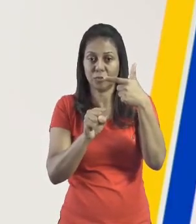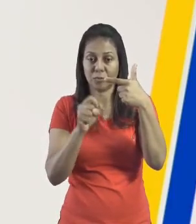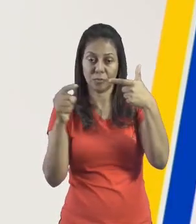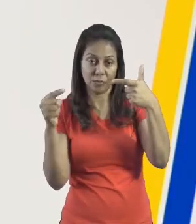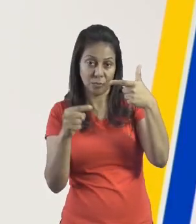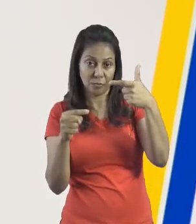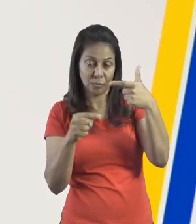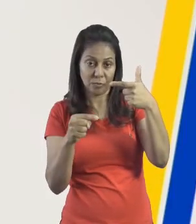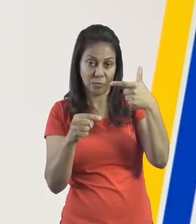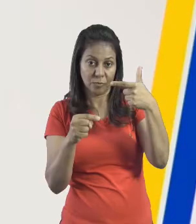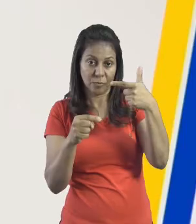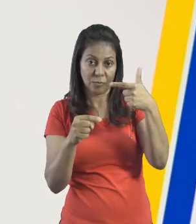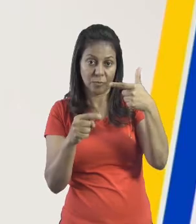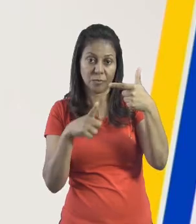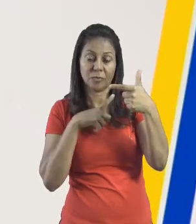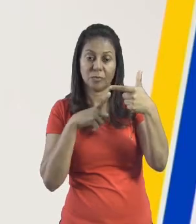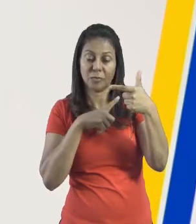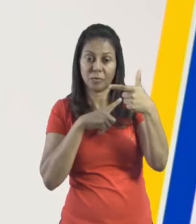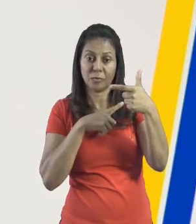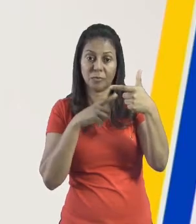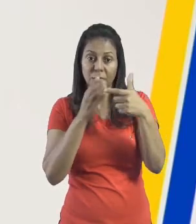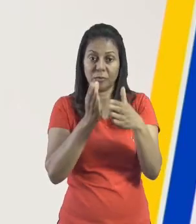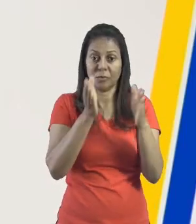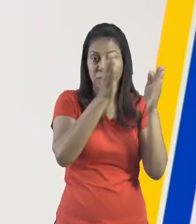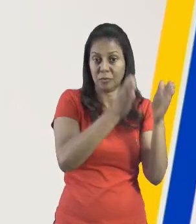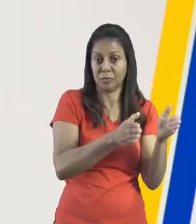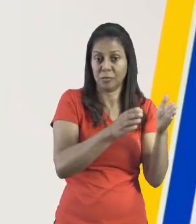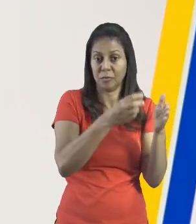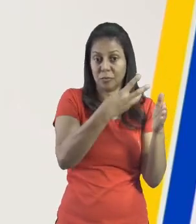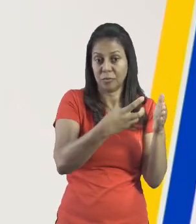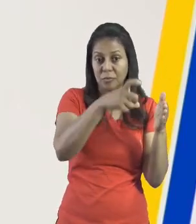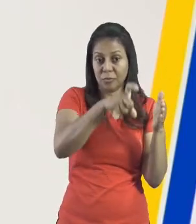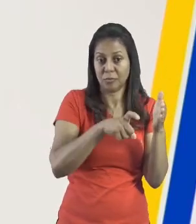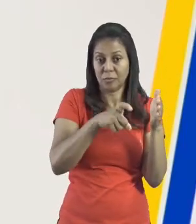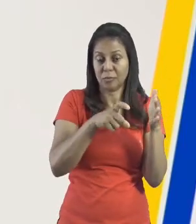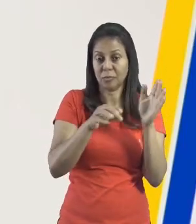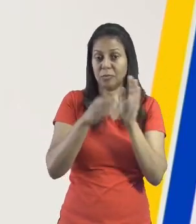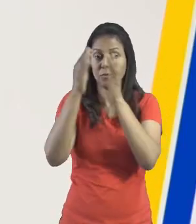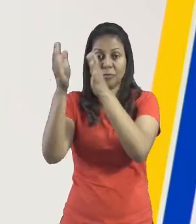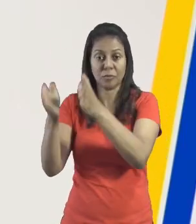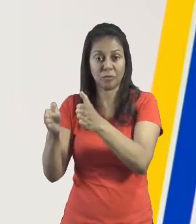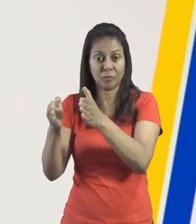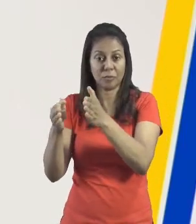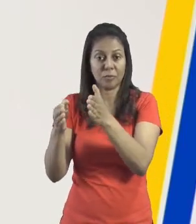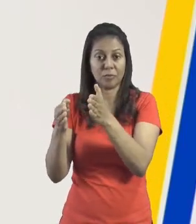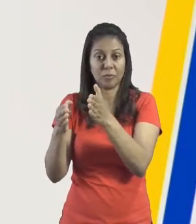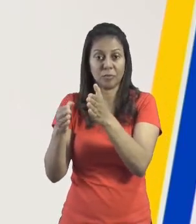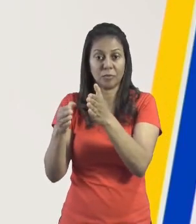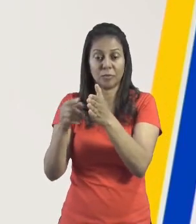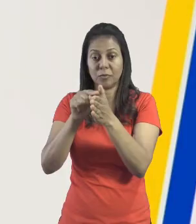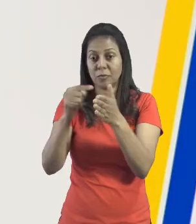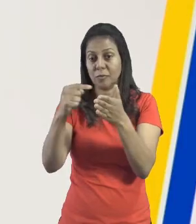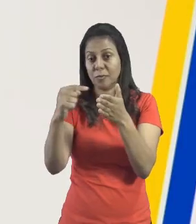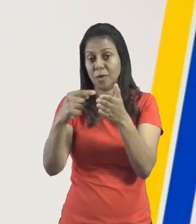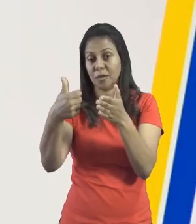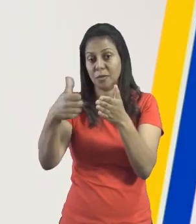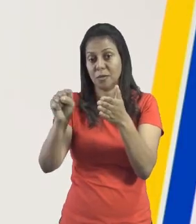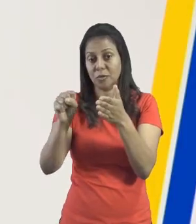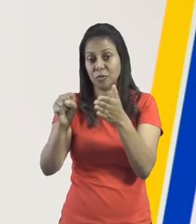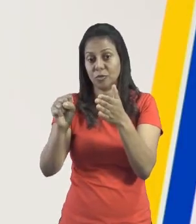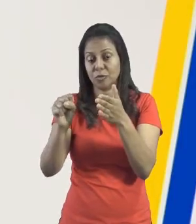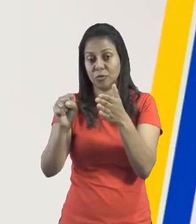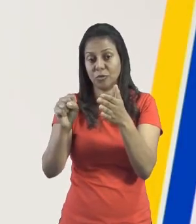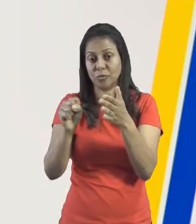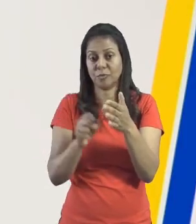aí, eu tenho do primeiro termo, eu tirei 3x, do segundo termo eu tirei o menos 18. Então, vai